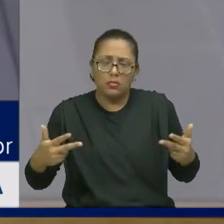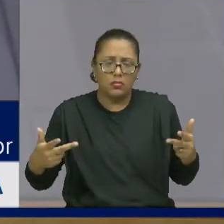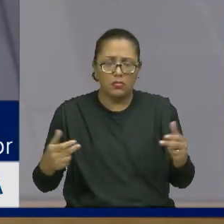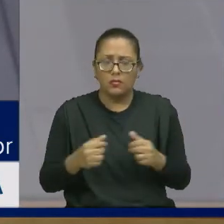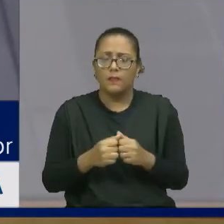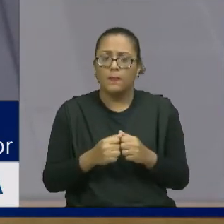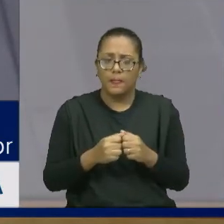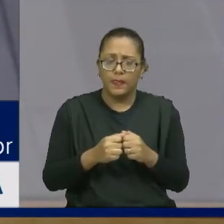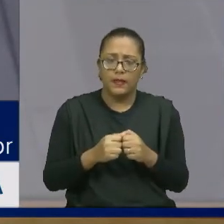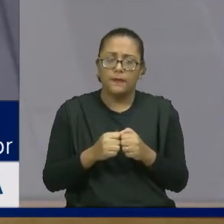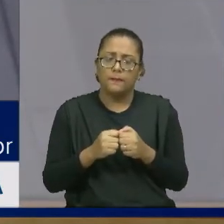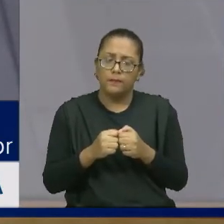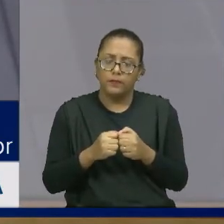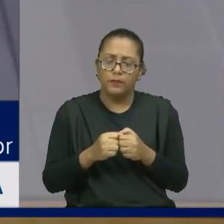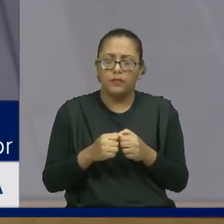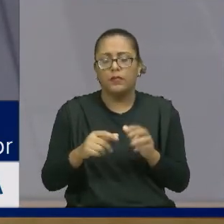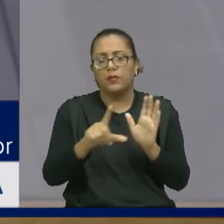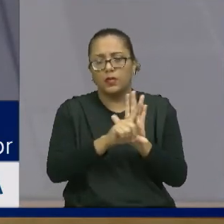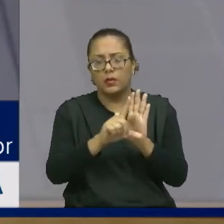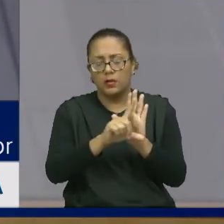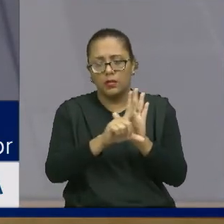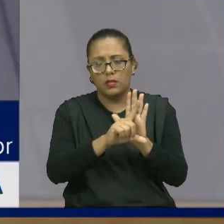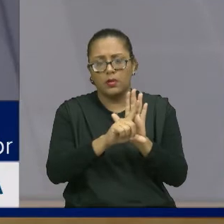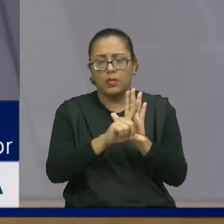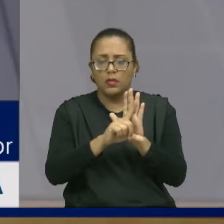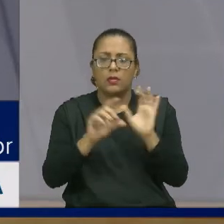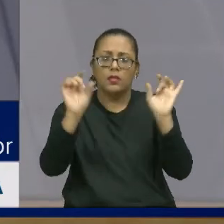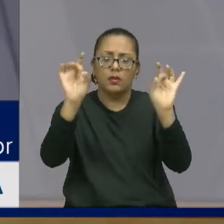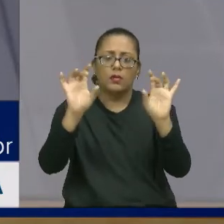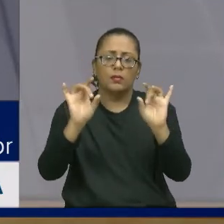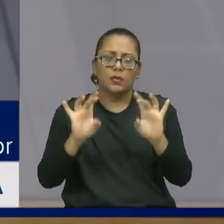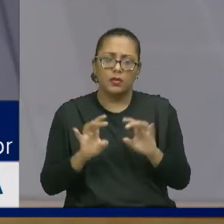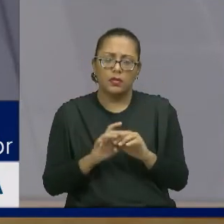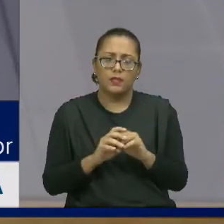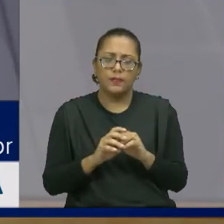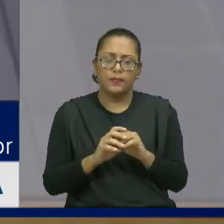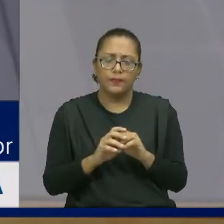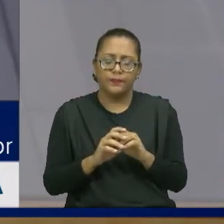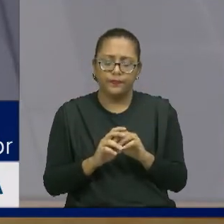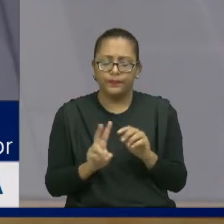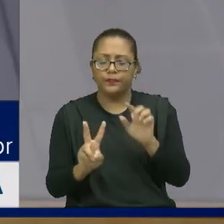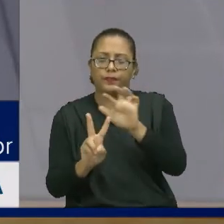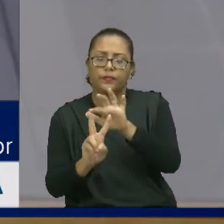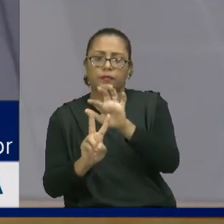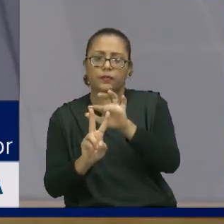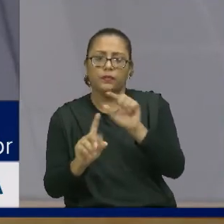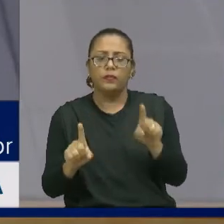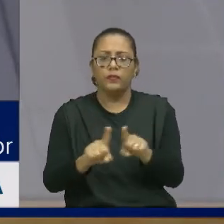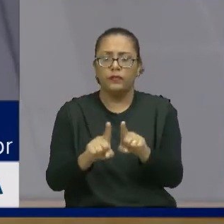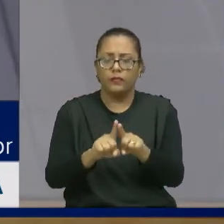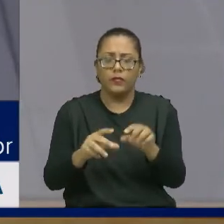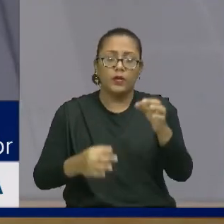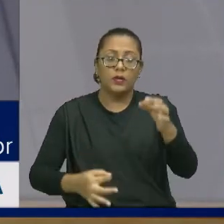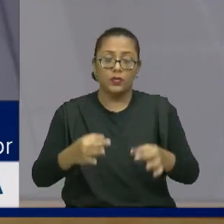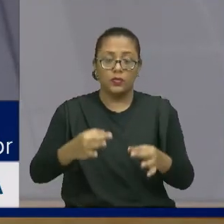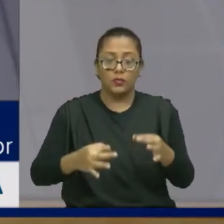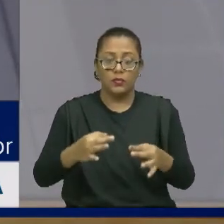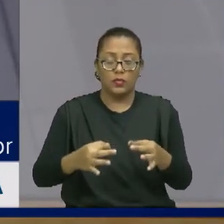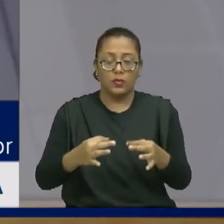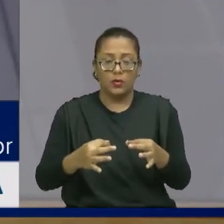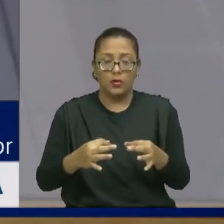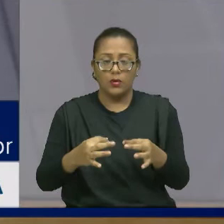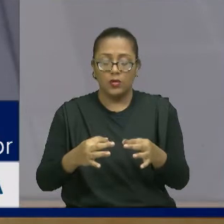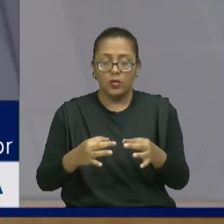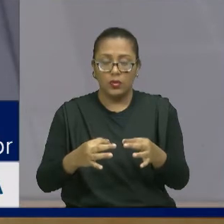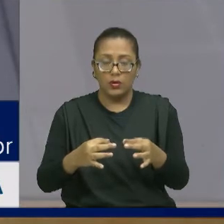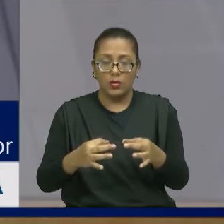e qualquer outros facultados por leis específicas. 2. Julgar as questões decorrentes